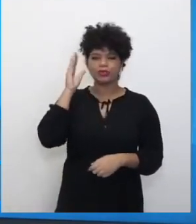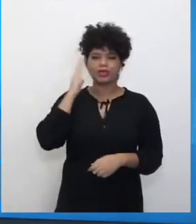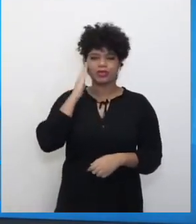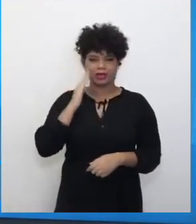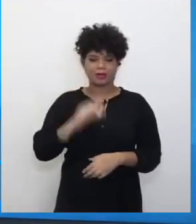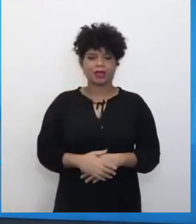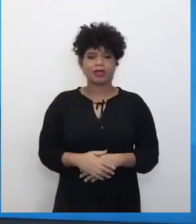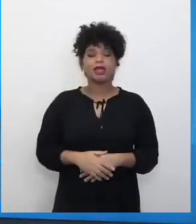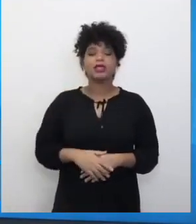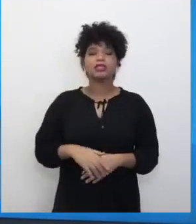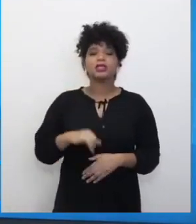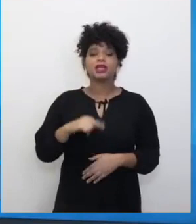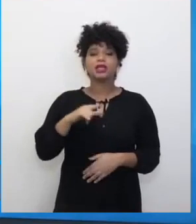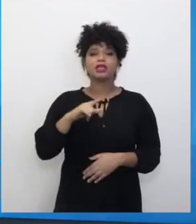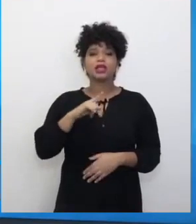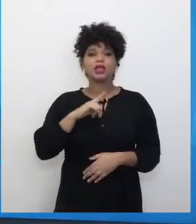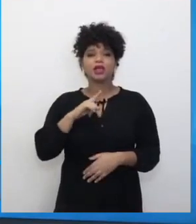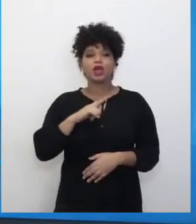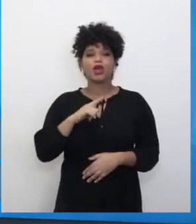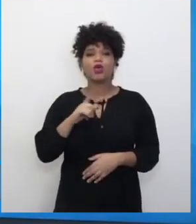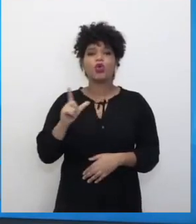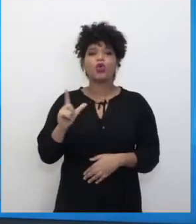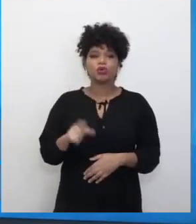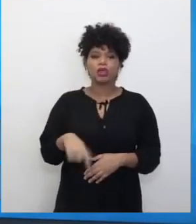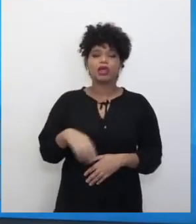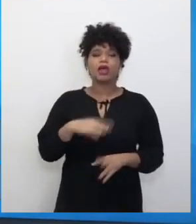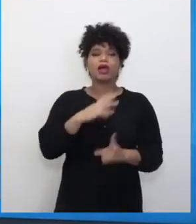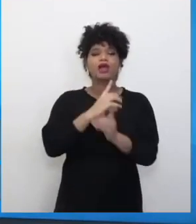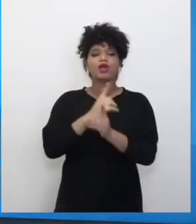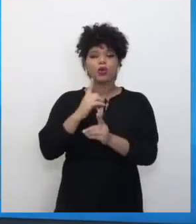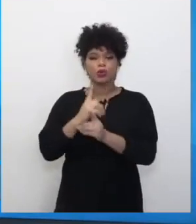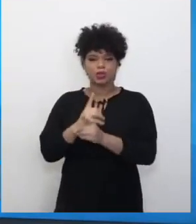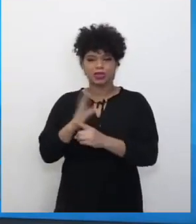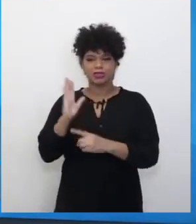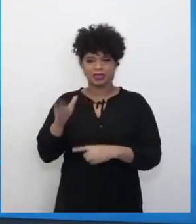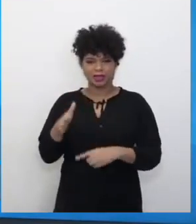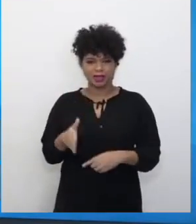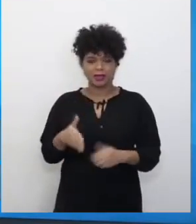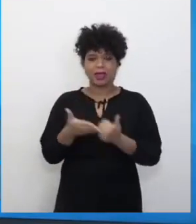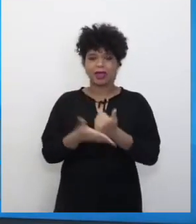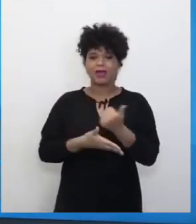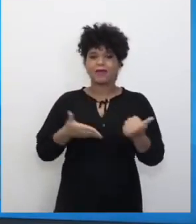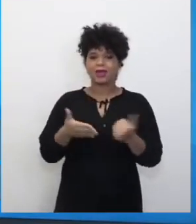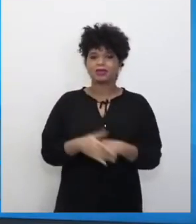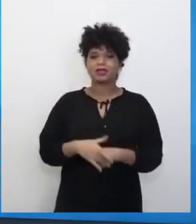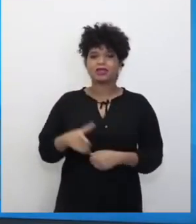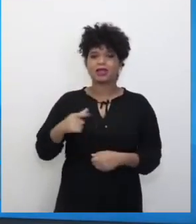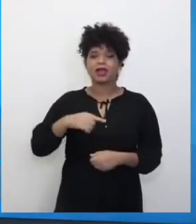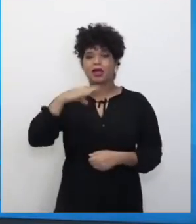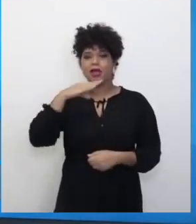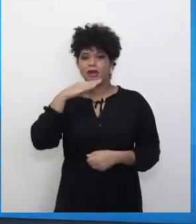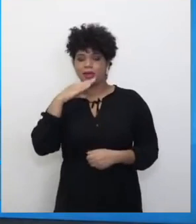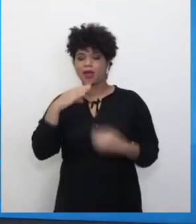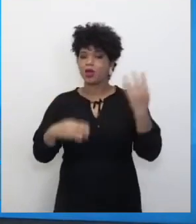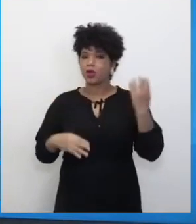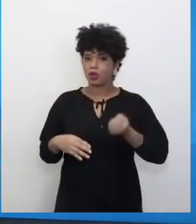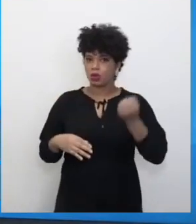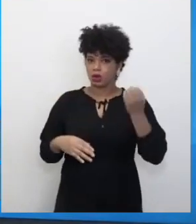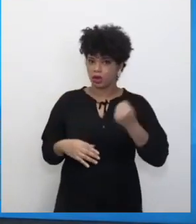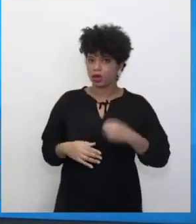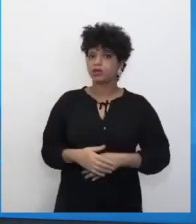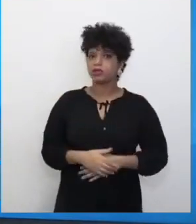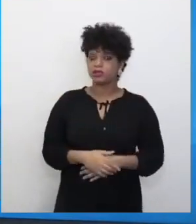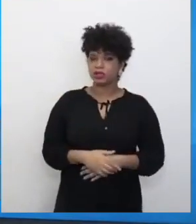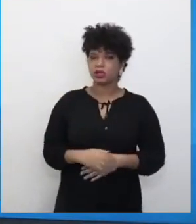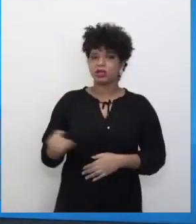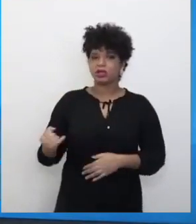ouve, quando ele lê, ele precisa descobrir o fundamento daquilo, tá? Então, a manga com leite, a refeição, o beber durante a